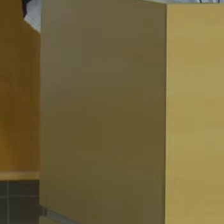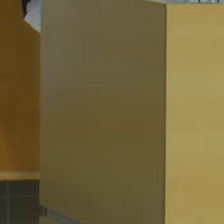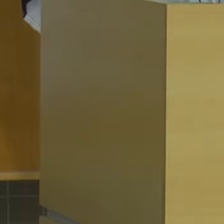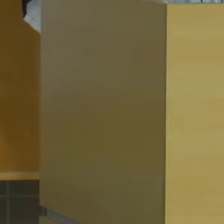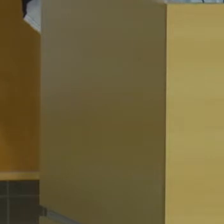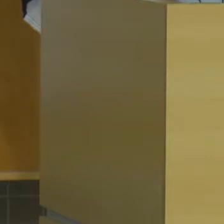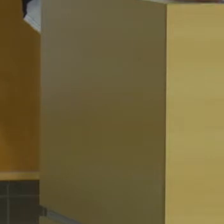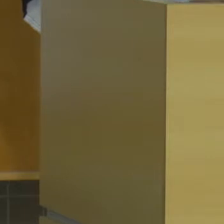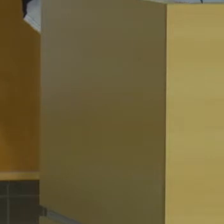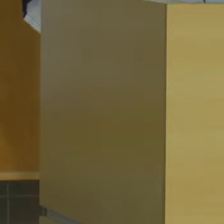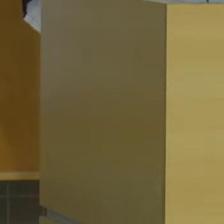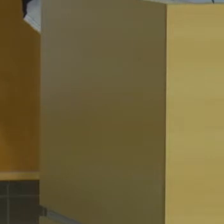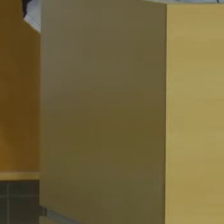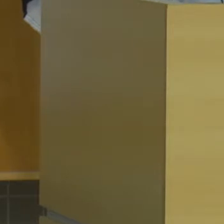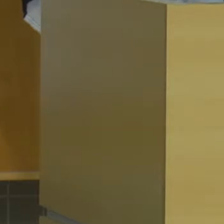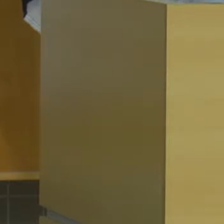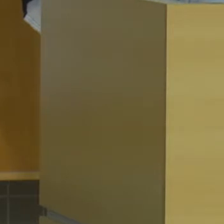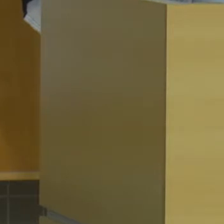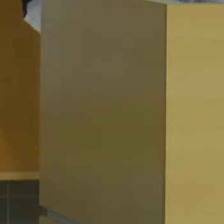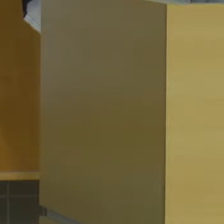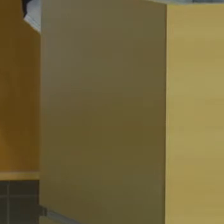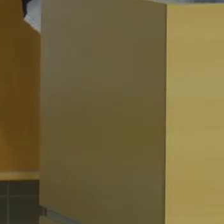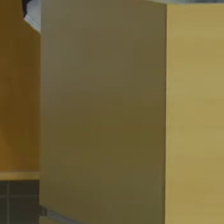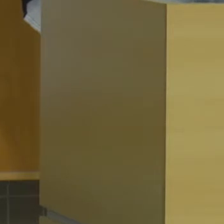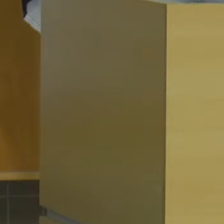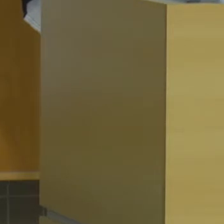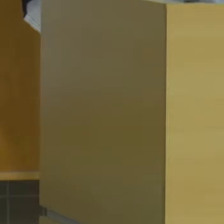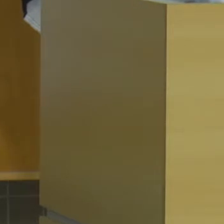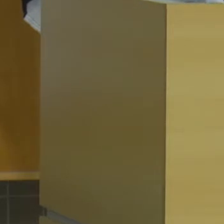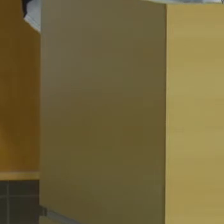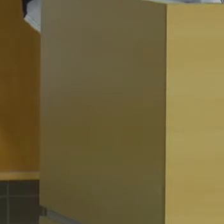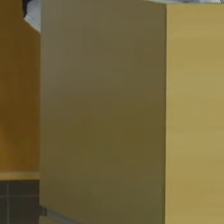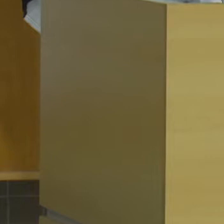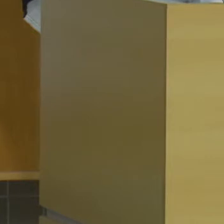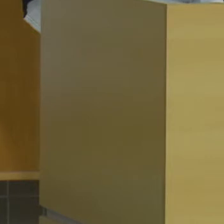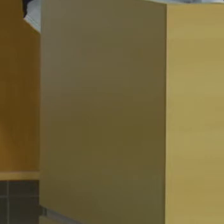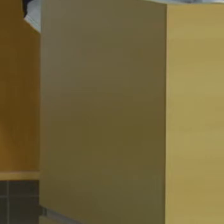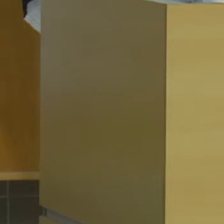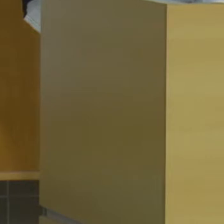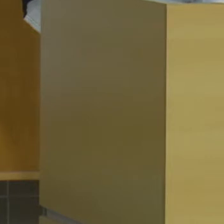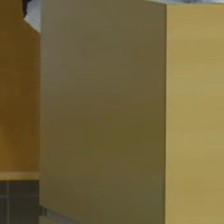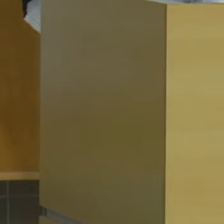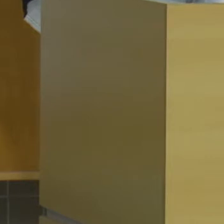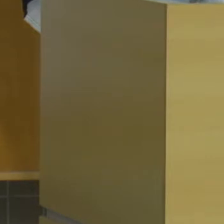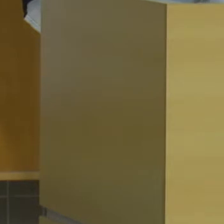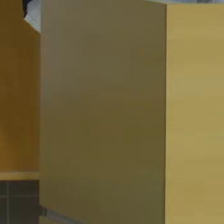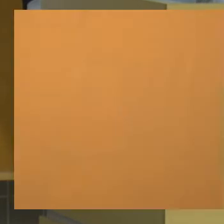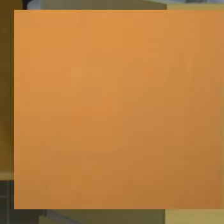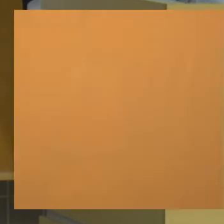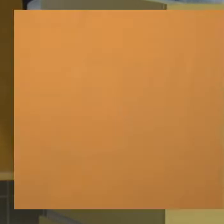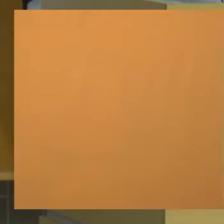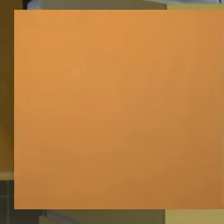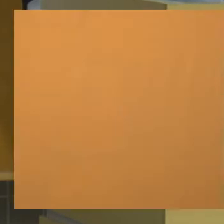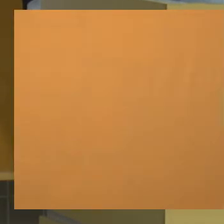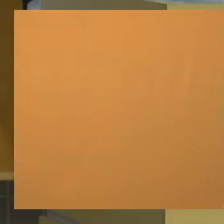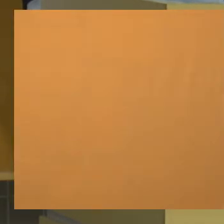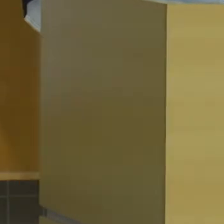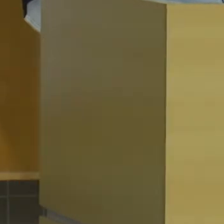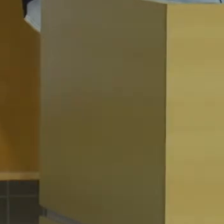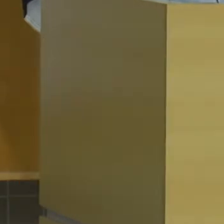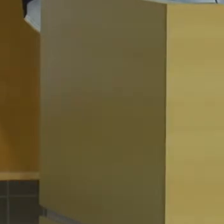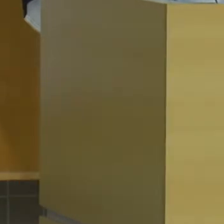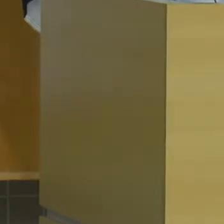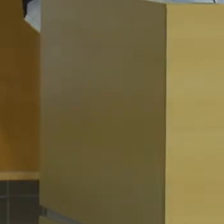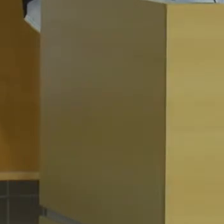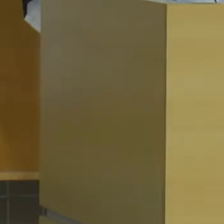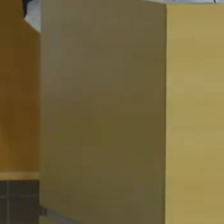um trabalho muito rico, mas nós traduzimos numa linguagem um pouquinho mais formal. Talvez